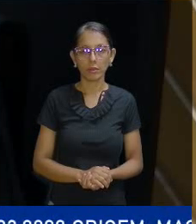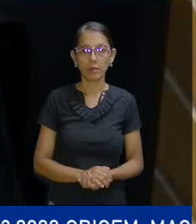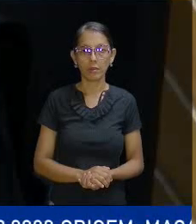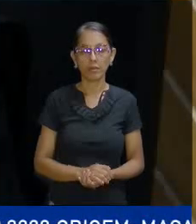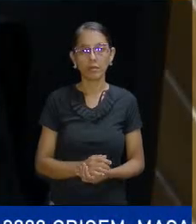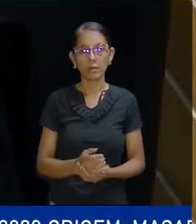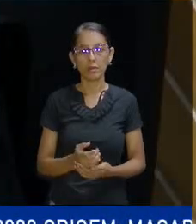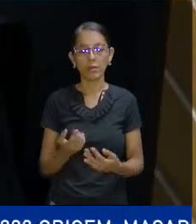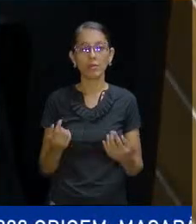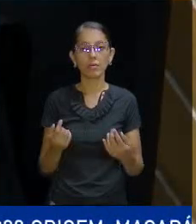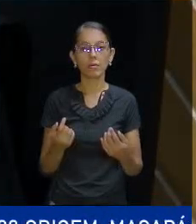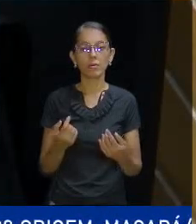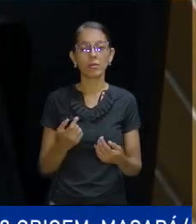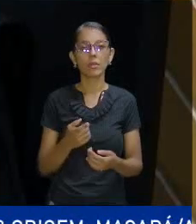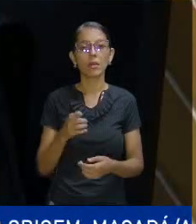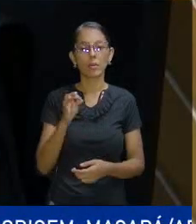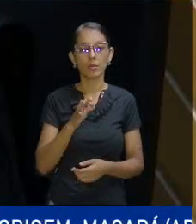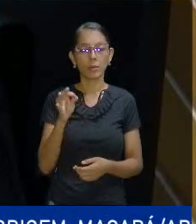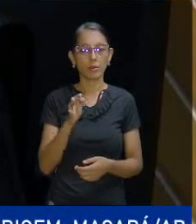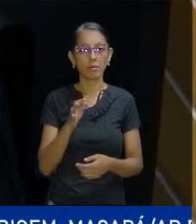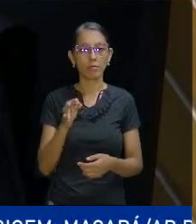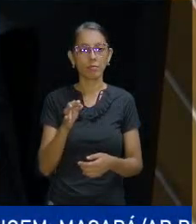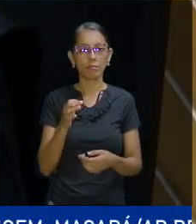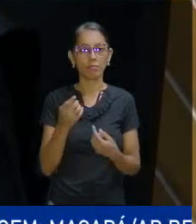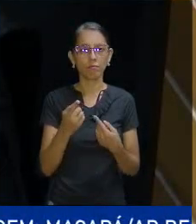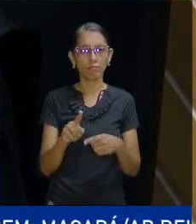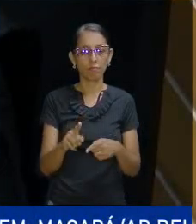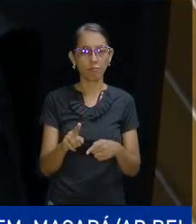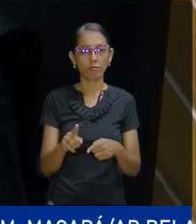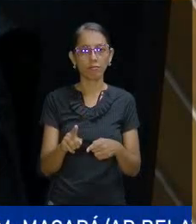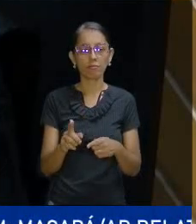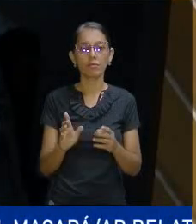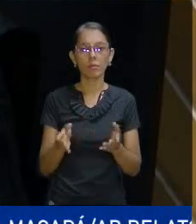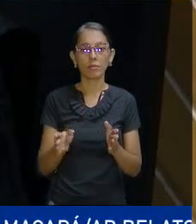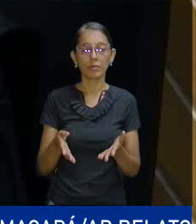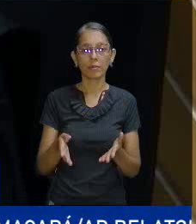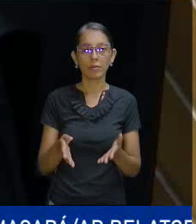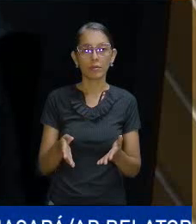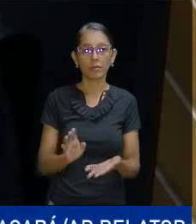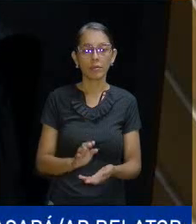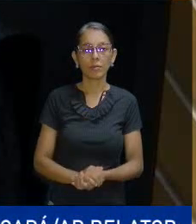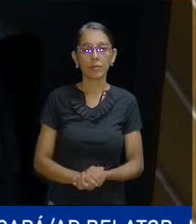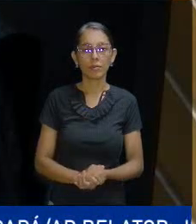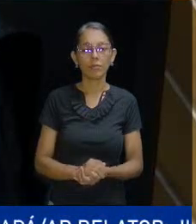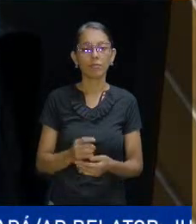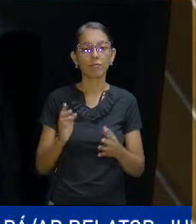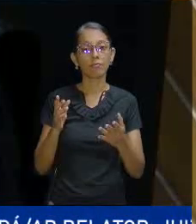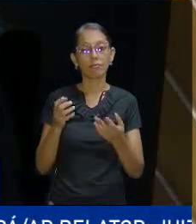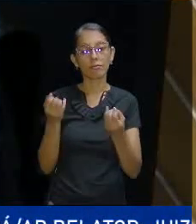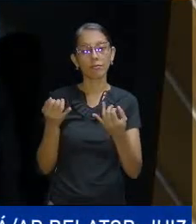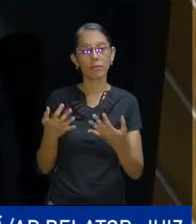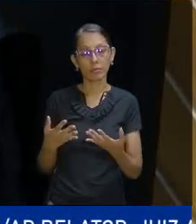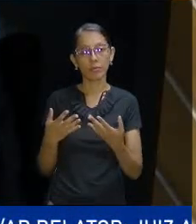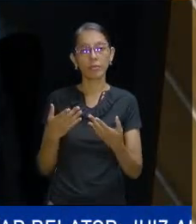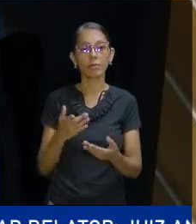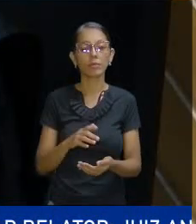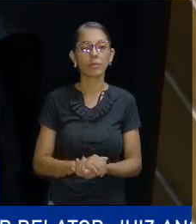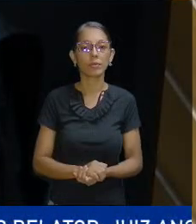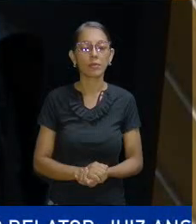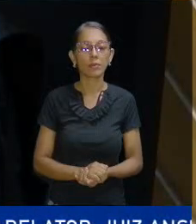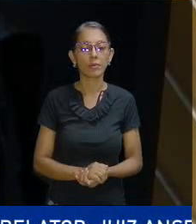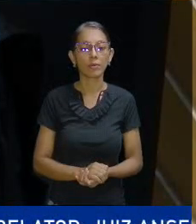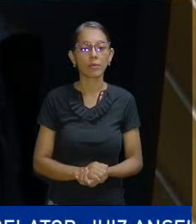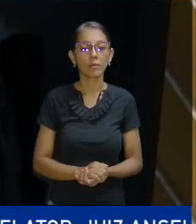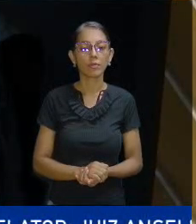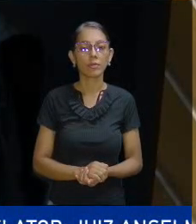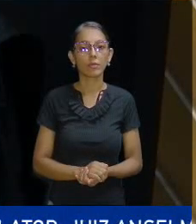quanto ao percentual, que foi especificado no voto dele, mas, no caso